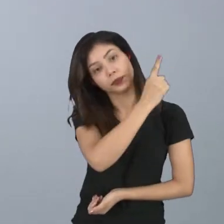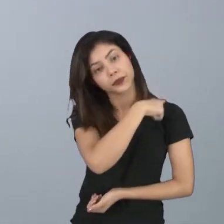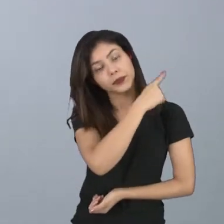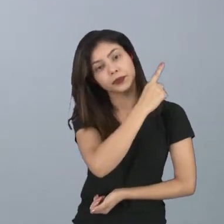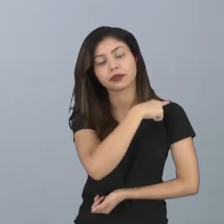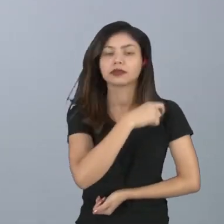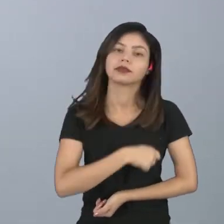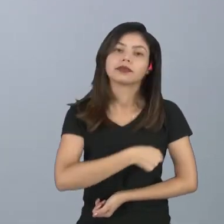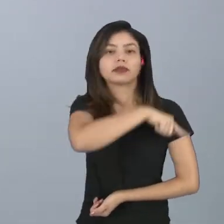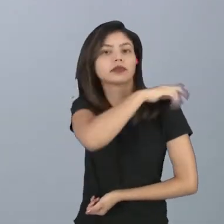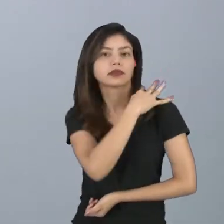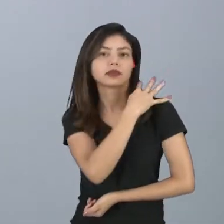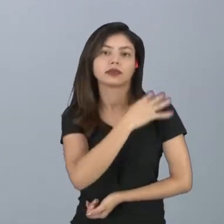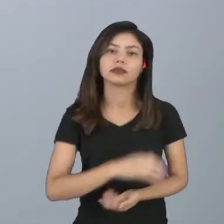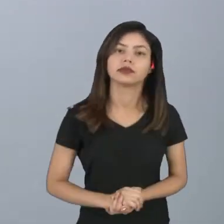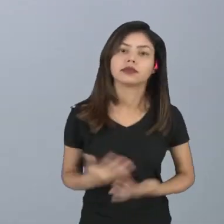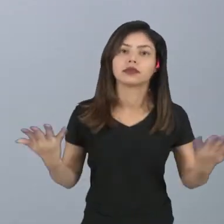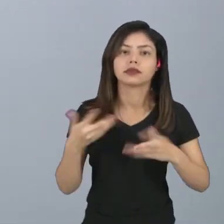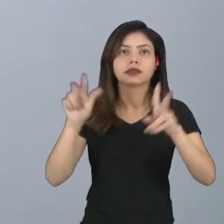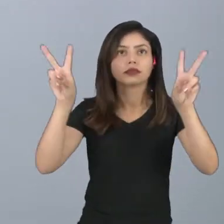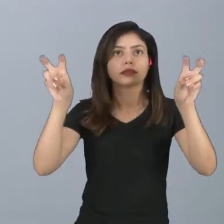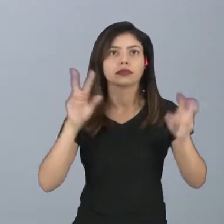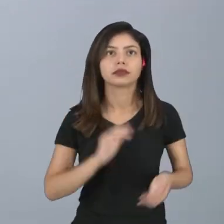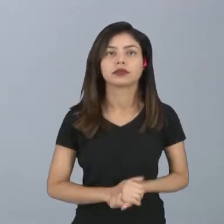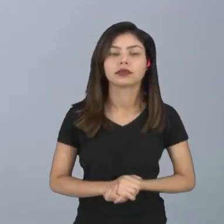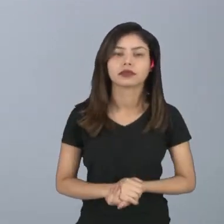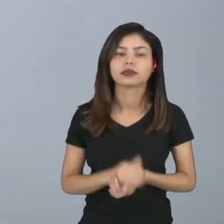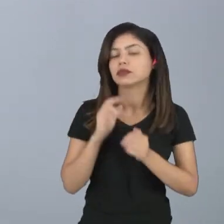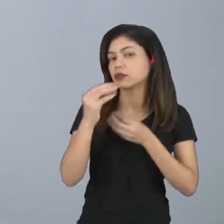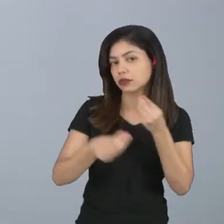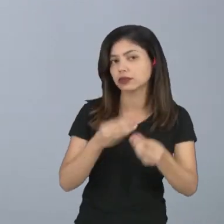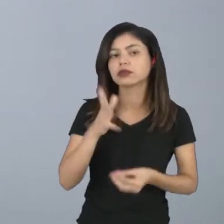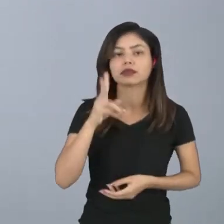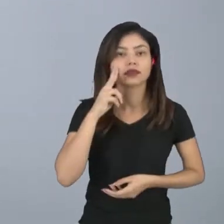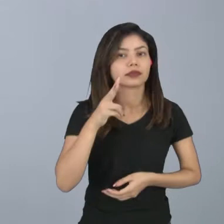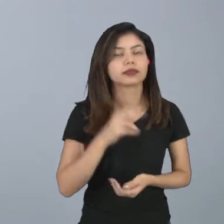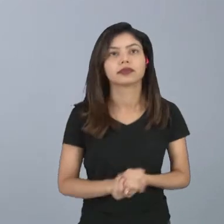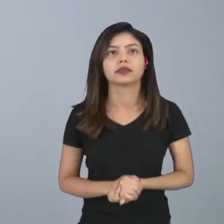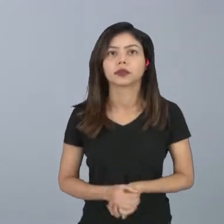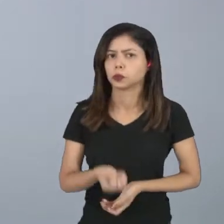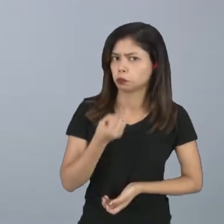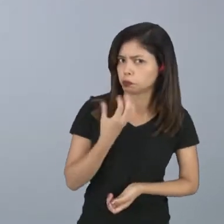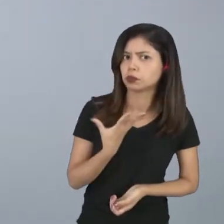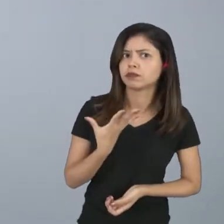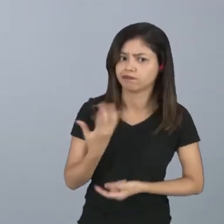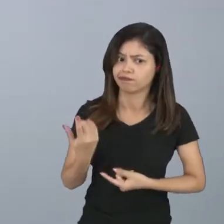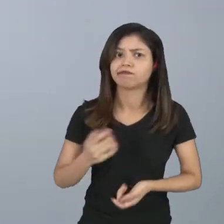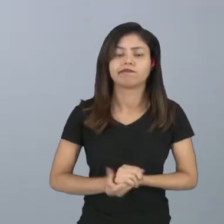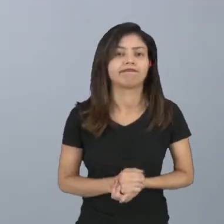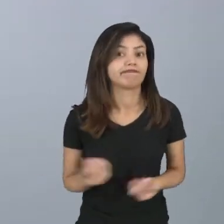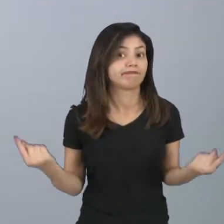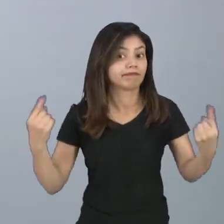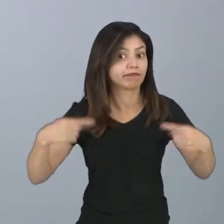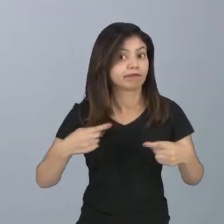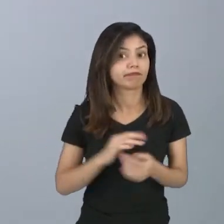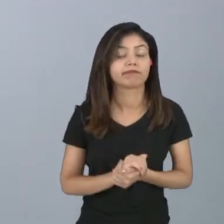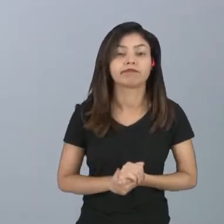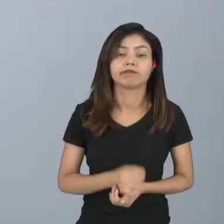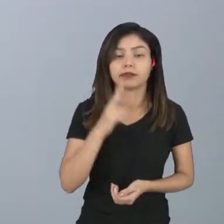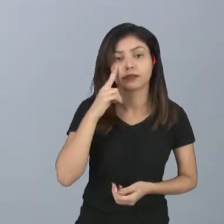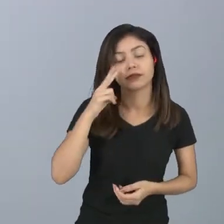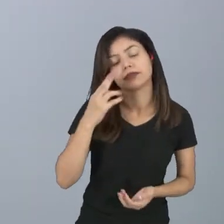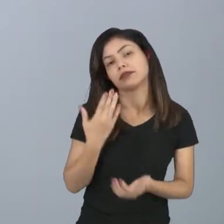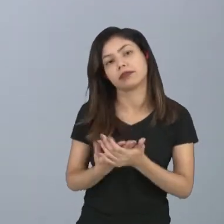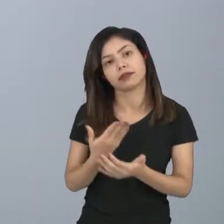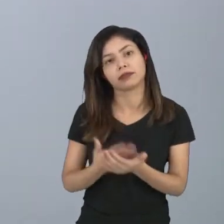série do ensino médio. E o tema hoje, como nós já vimos em aulas anteriores, é um tema bastante polêmico, e como a gente vai ver em